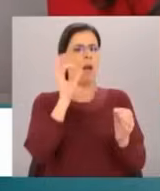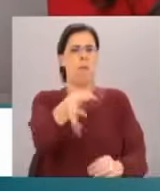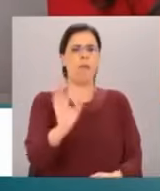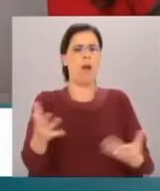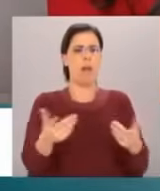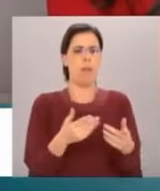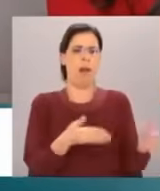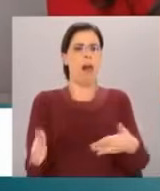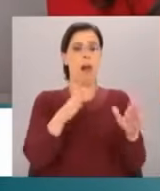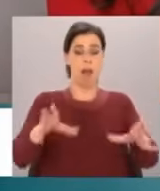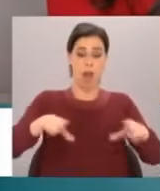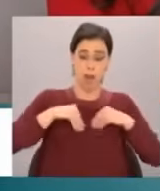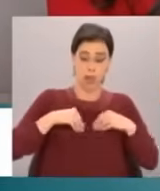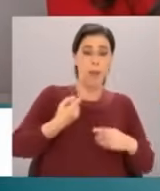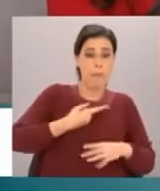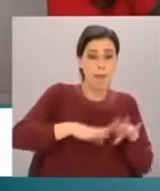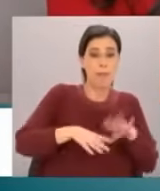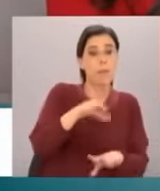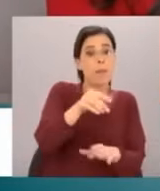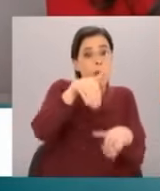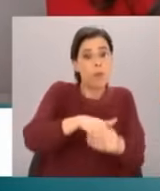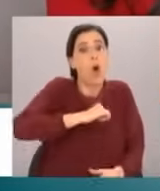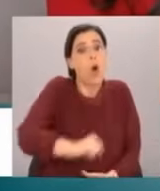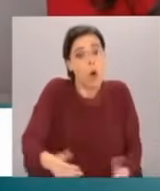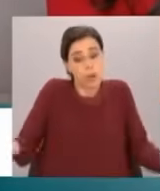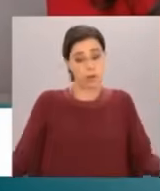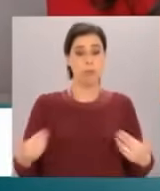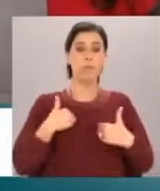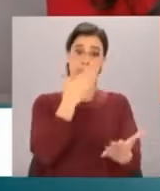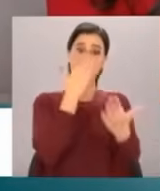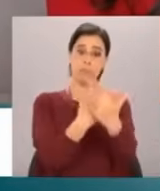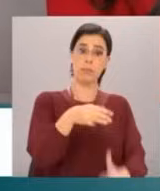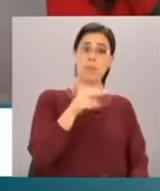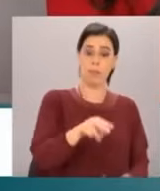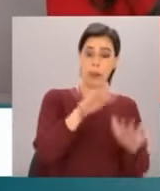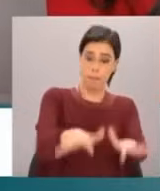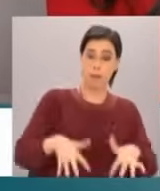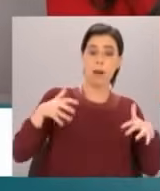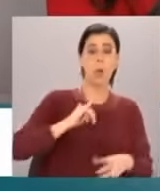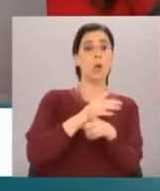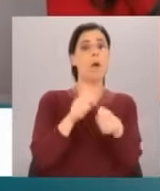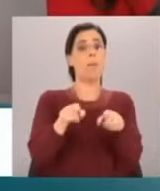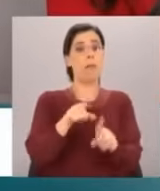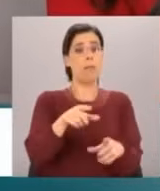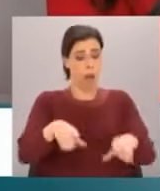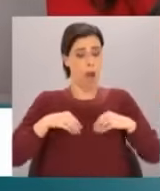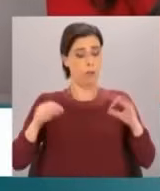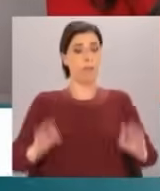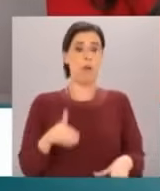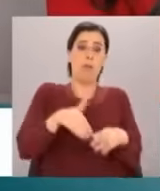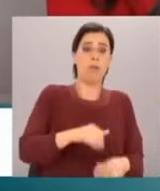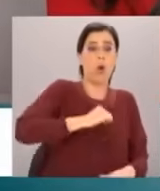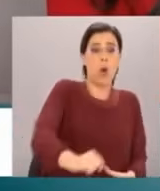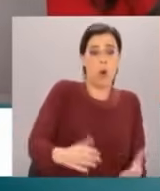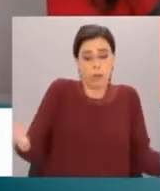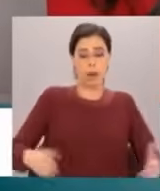criar Aqui estratagemas nós temos consumir aquilo que fazemos e o pano do teu conta aliás nós confrontamos o quanto que isso do Parlamento os partidos a mãe e o pai já sumiu e